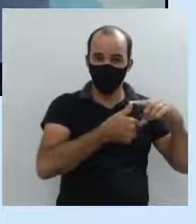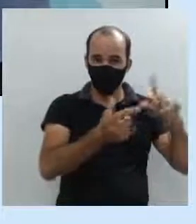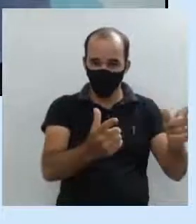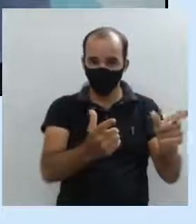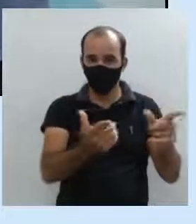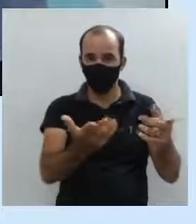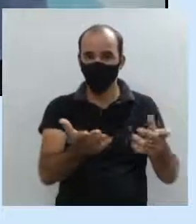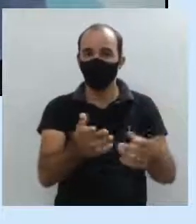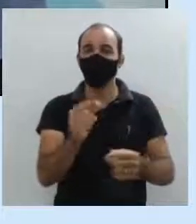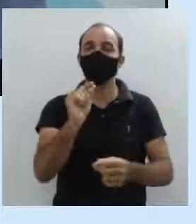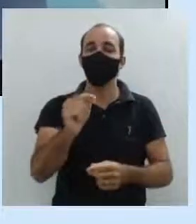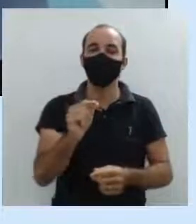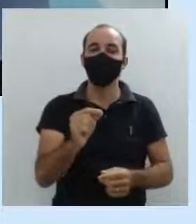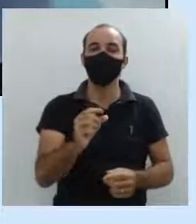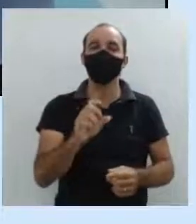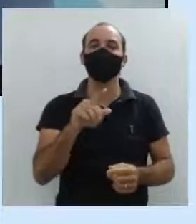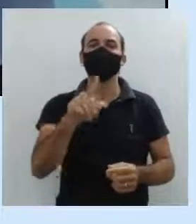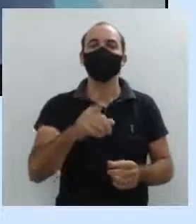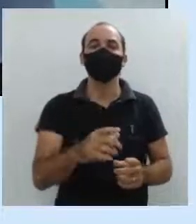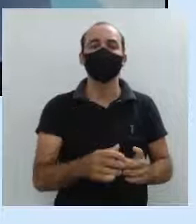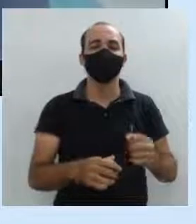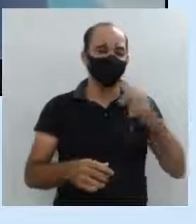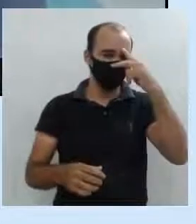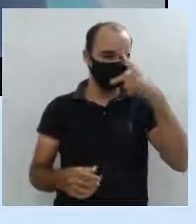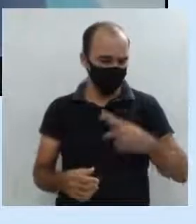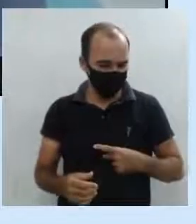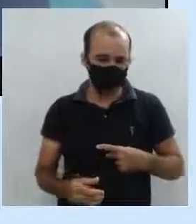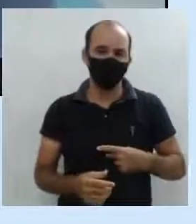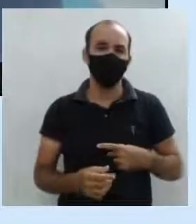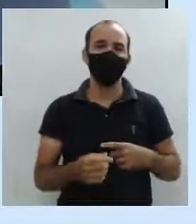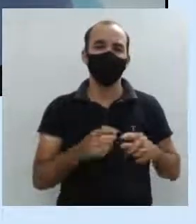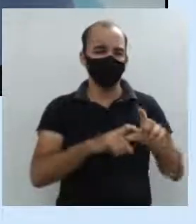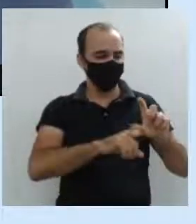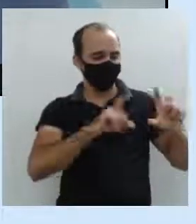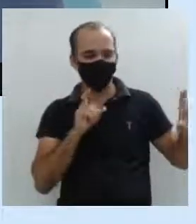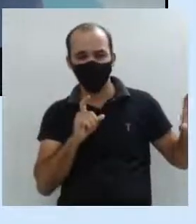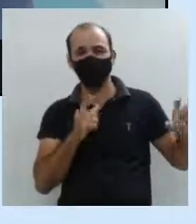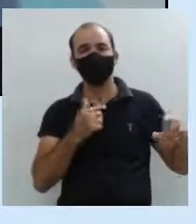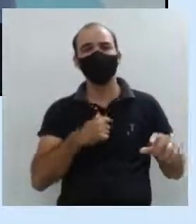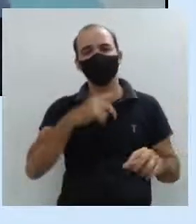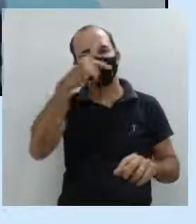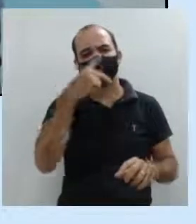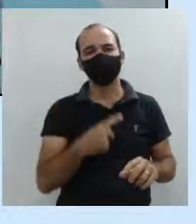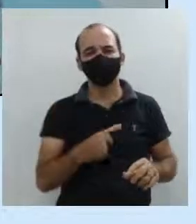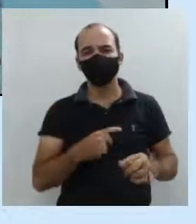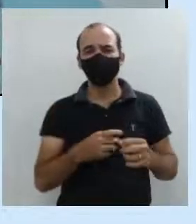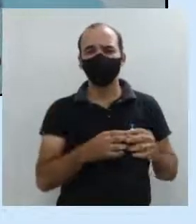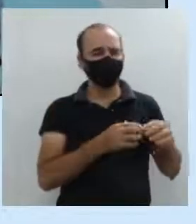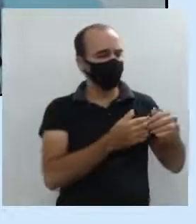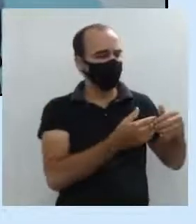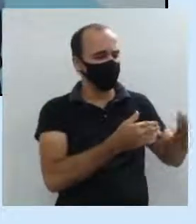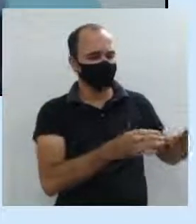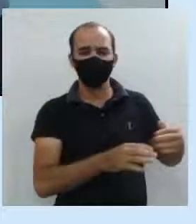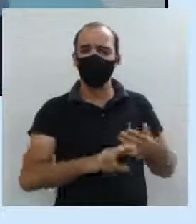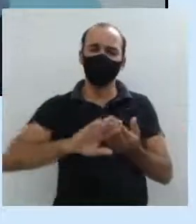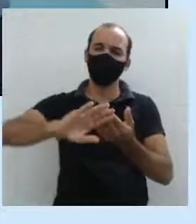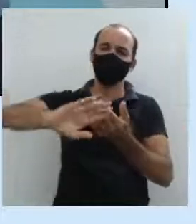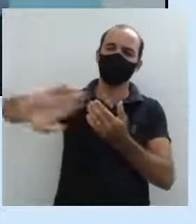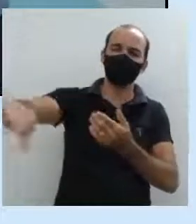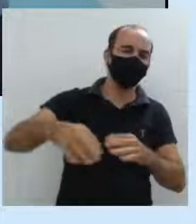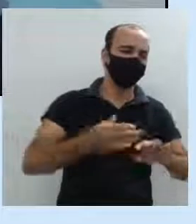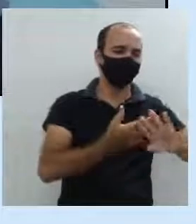vida da sua própria maneira, você não precisa de ninguém, consequentemente, você descarta um sem